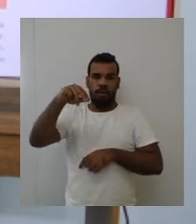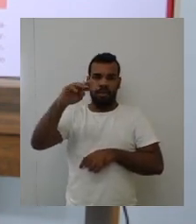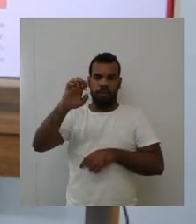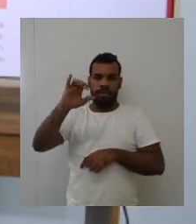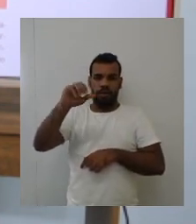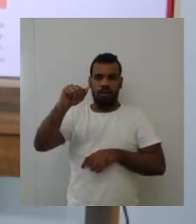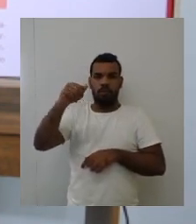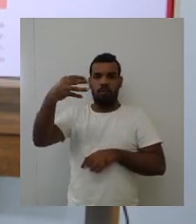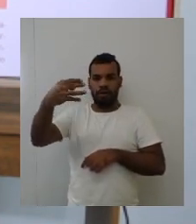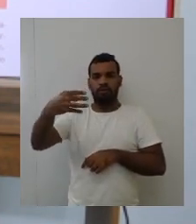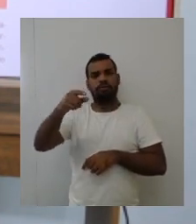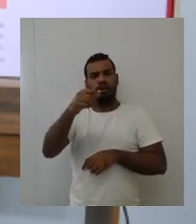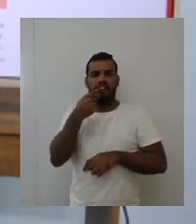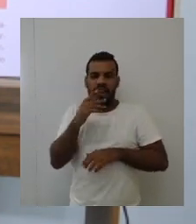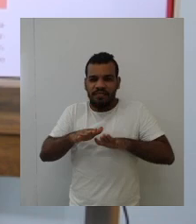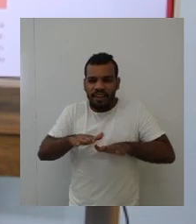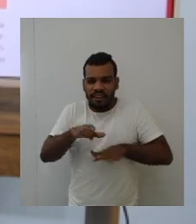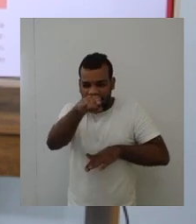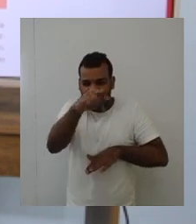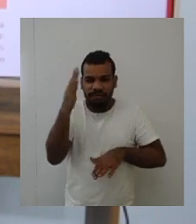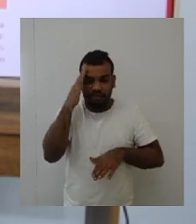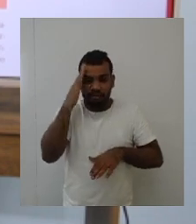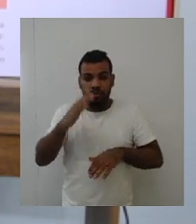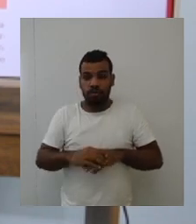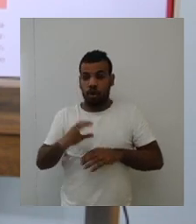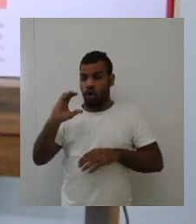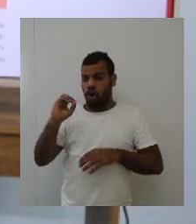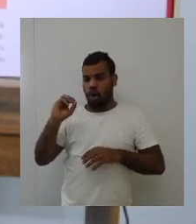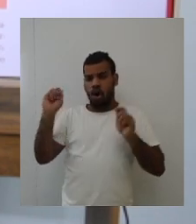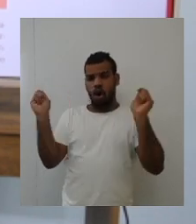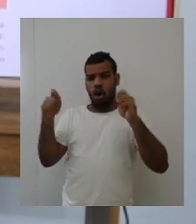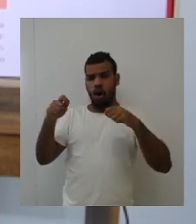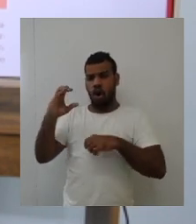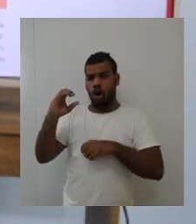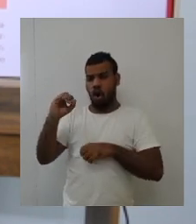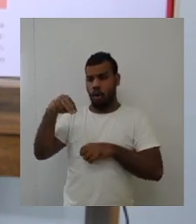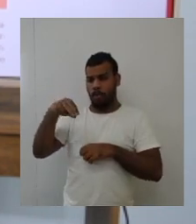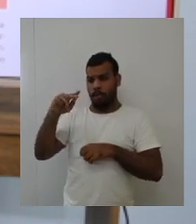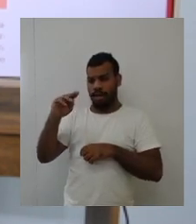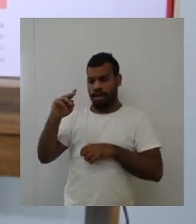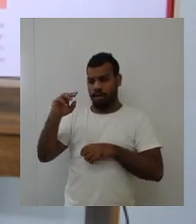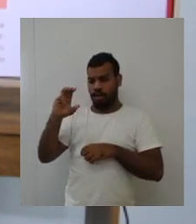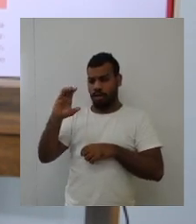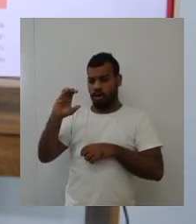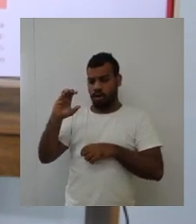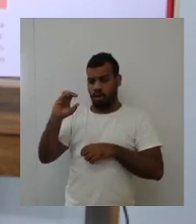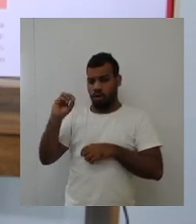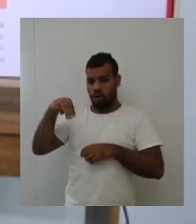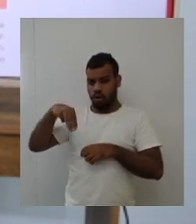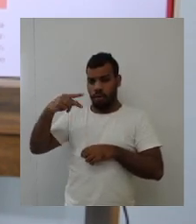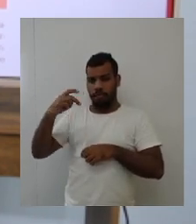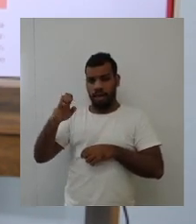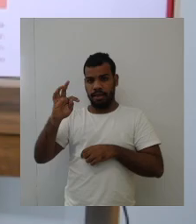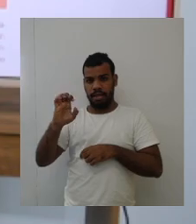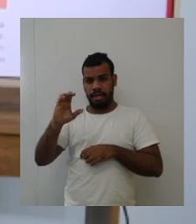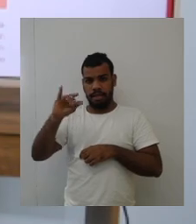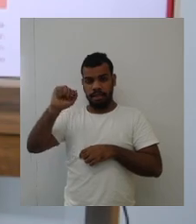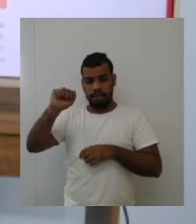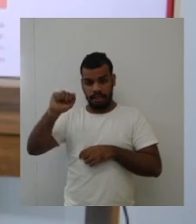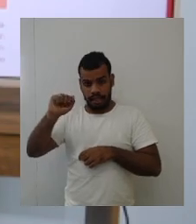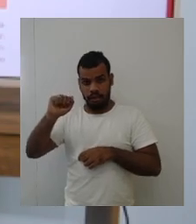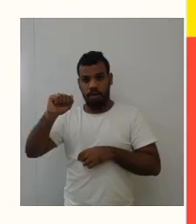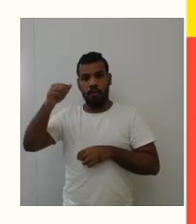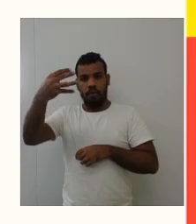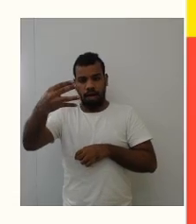deixa eu falar devagarzinho para você entender, né? A competência 4 é quando a gente pensa em avaliação de correção, certo?